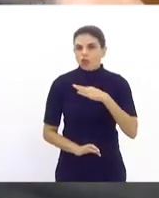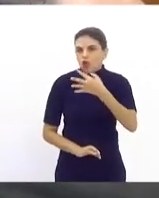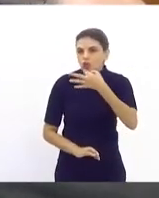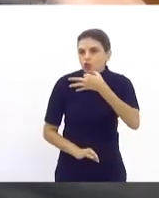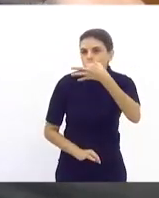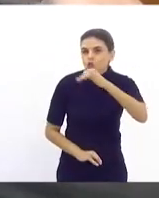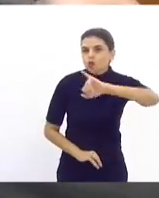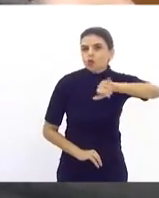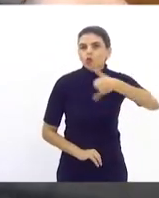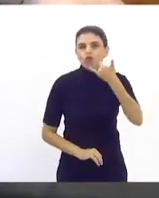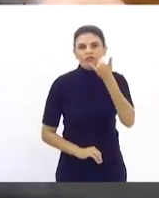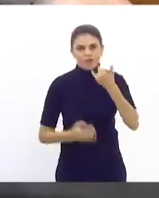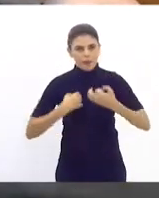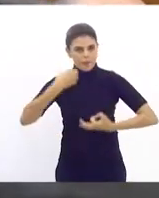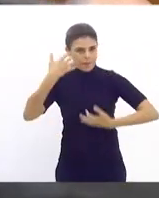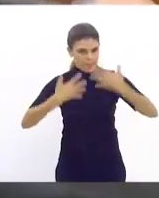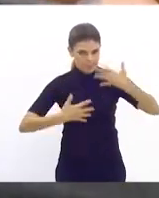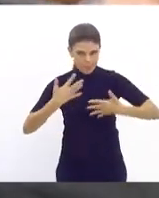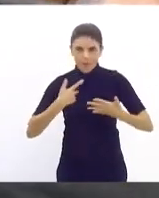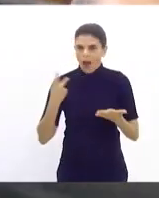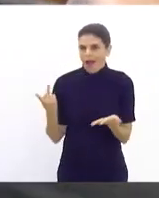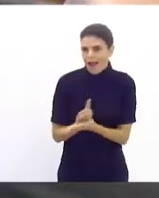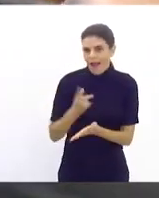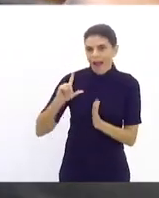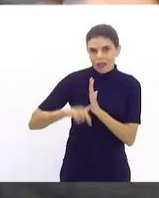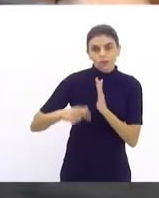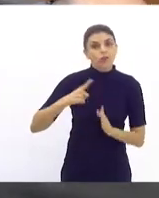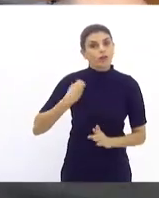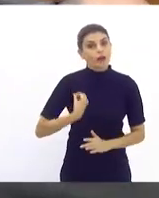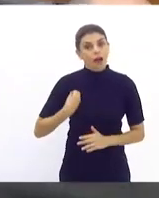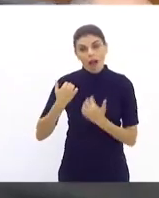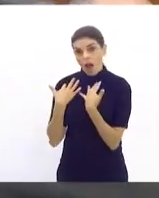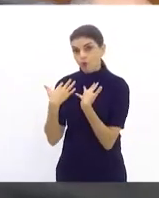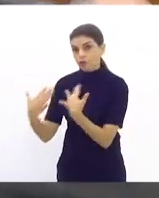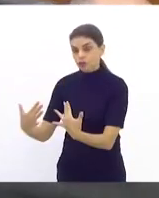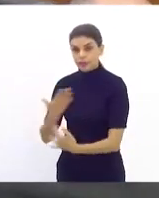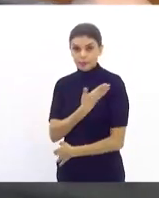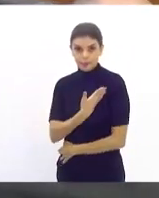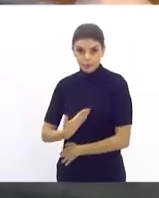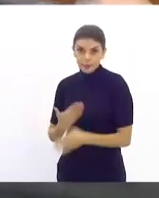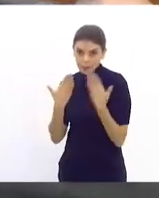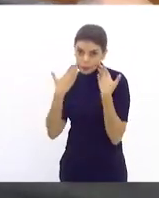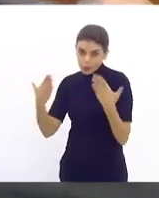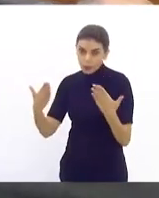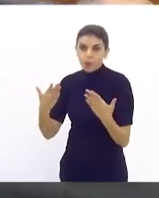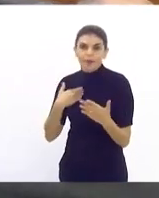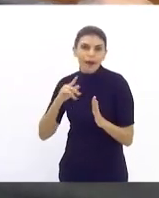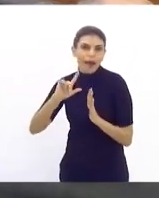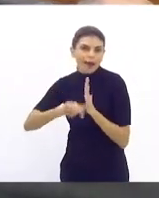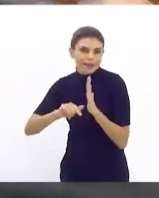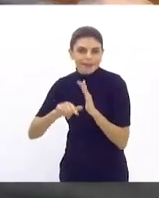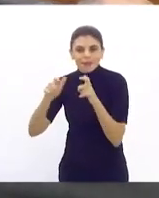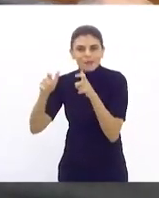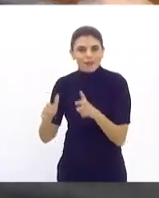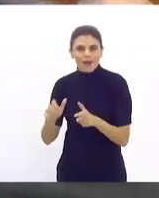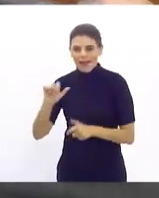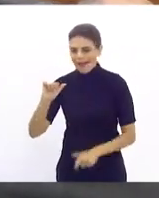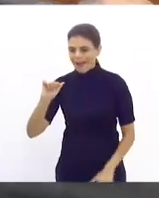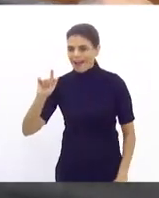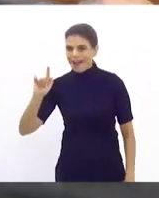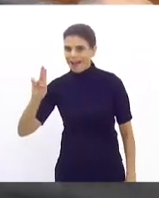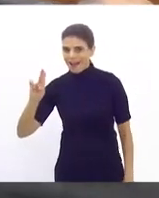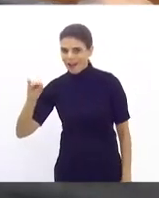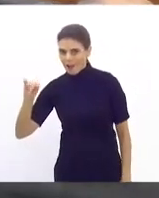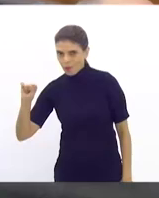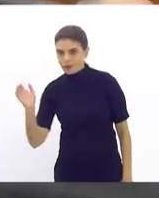queria só justificar o meu atraso, estava participando da audiência pública aqui, eu e o Fred, acabou que atrasei um pouquinho, daqui da Águas do Rio, logo aqui ao lado, por isso